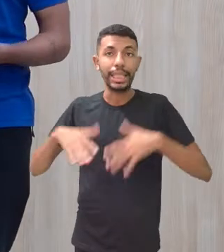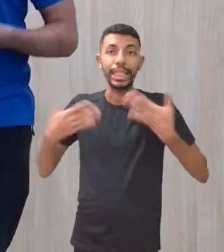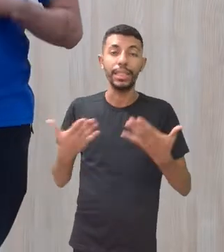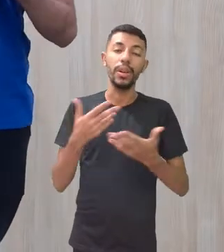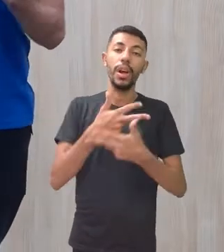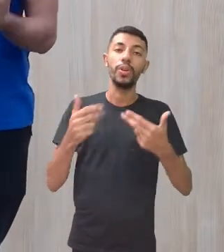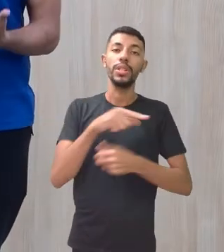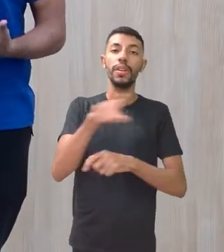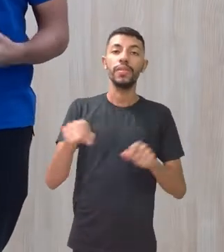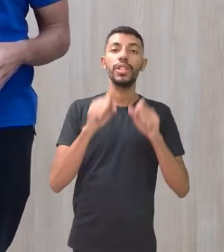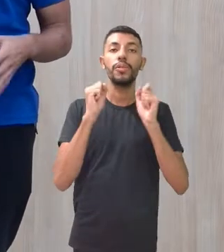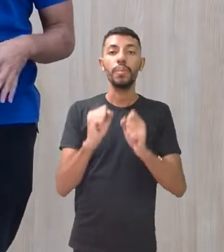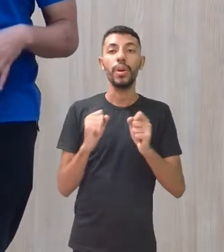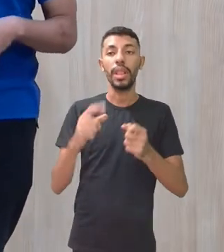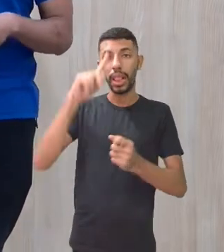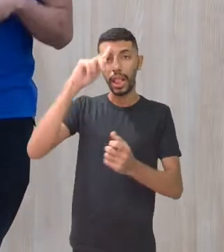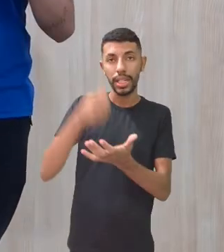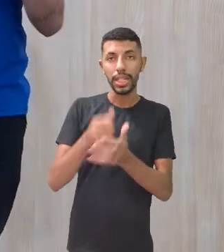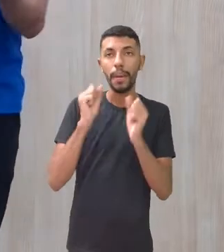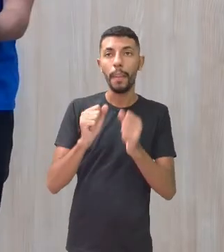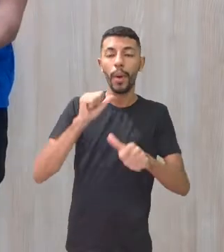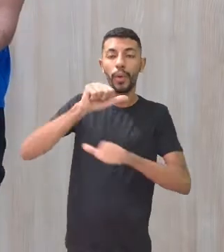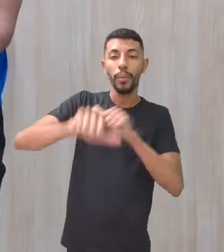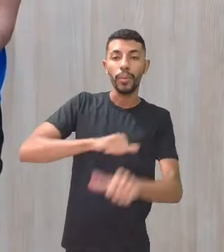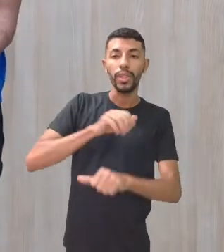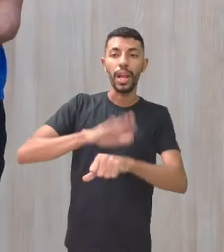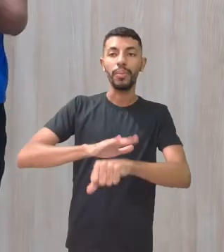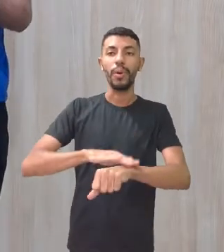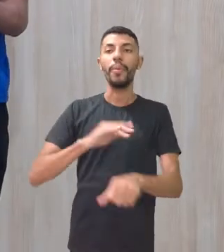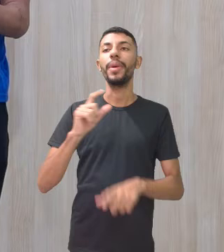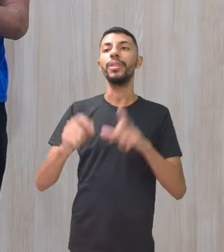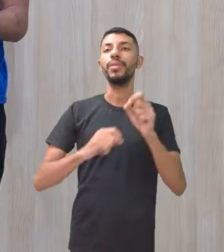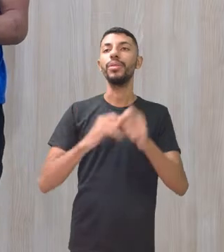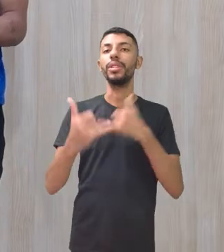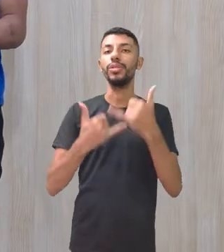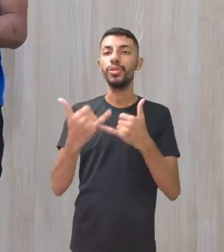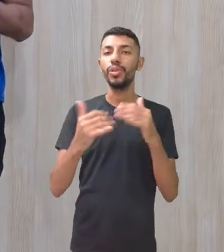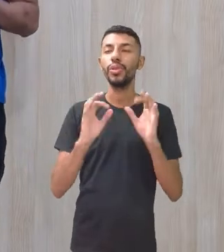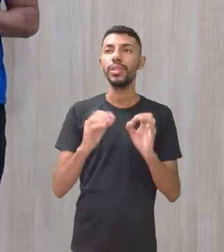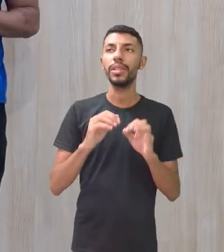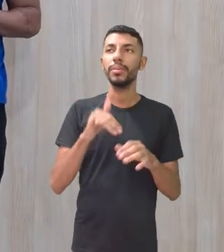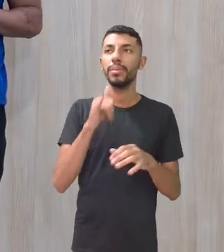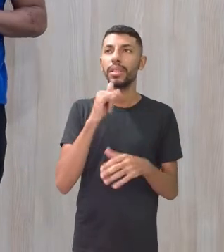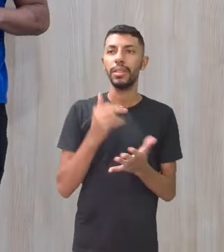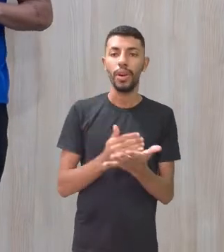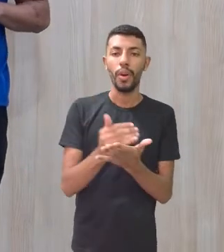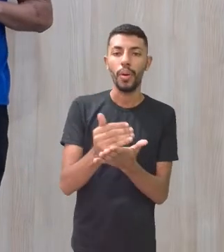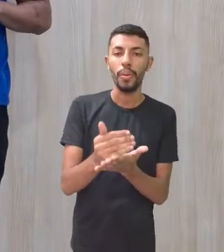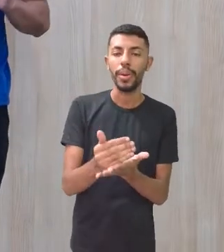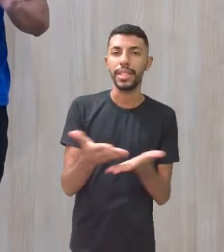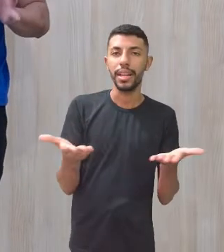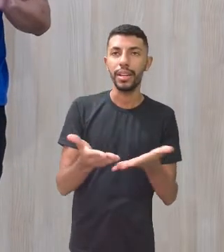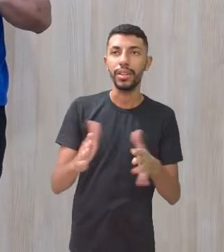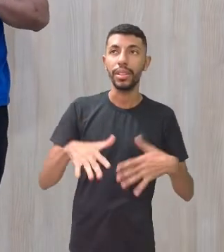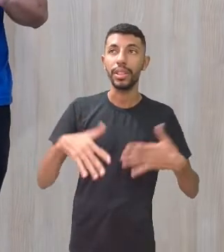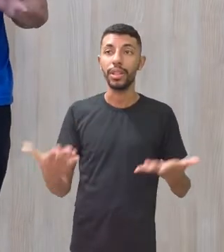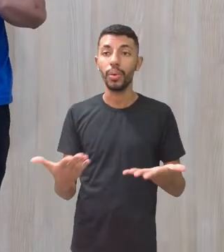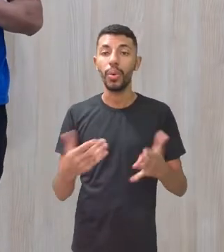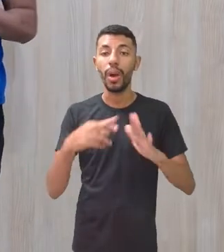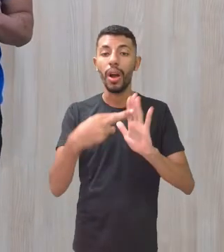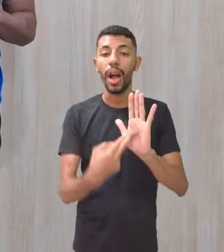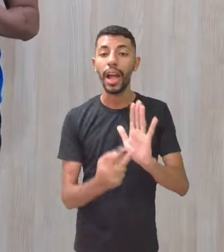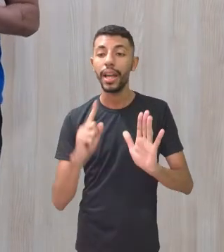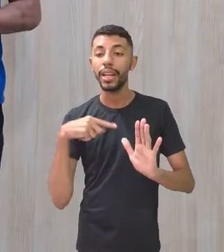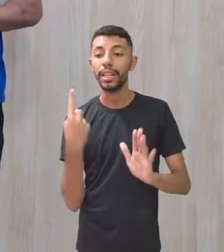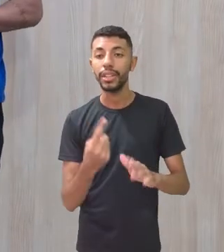que vocês podem decidir e podem alterar durante a partida, né? Durante a partida que eu digo assim, vamos iniciar agora, e aí? Quais vão ser as